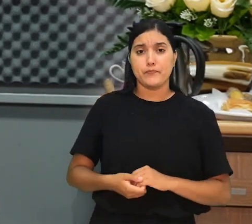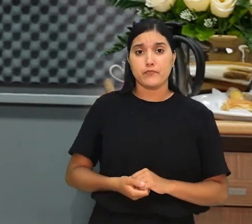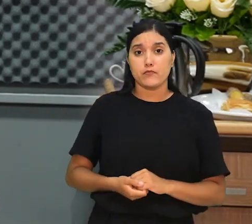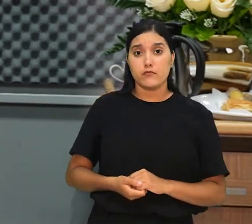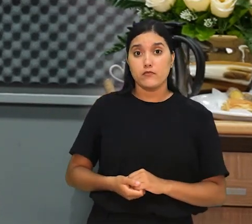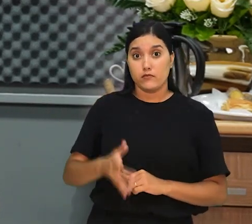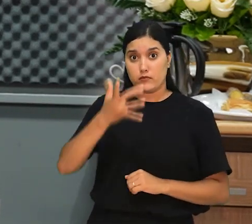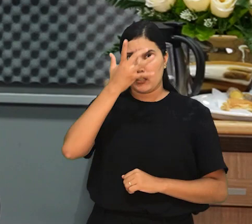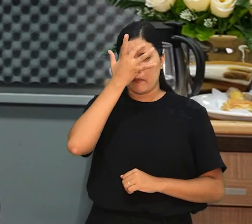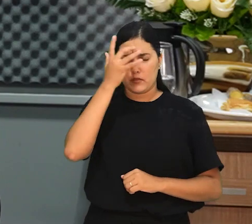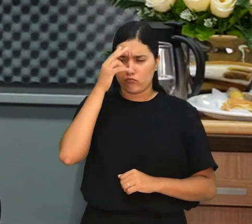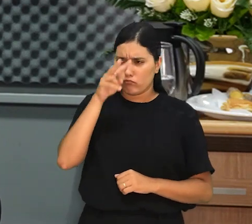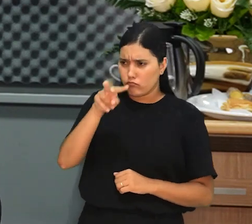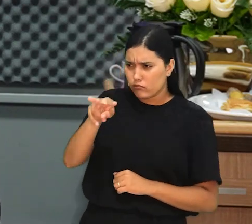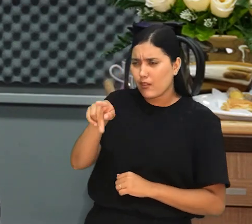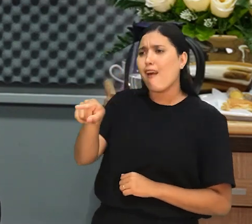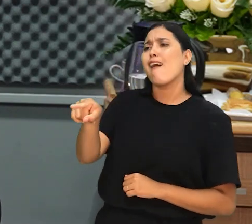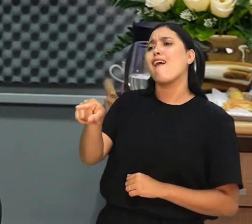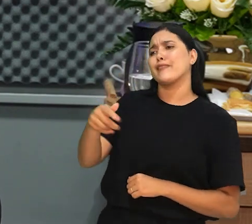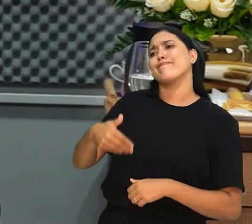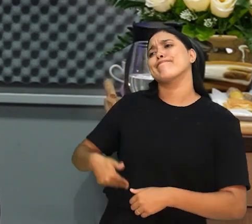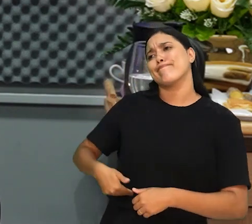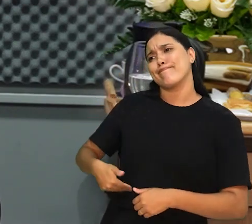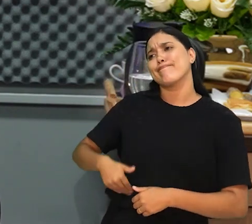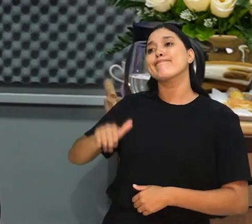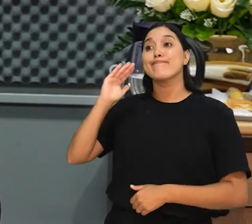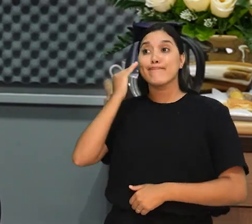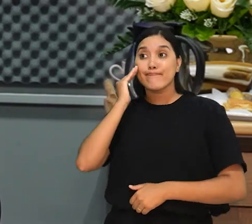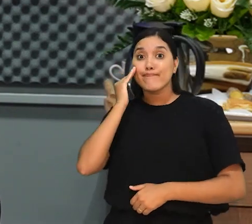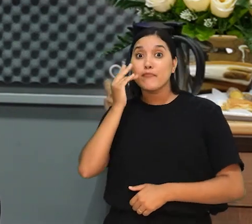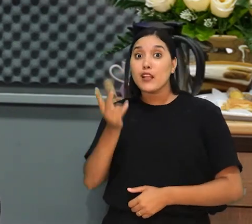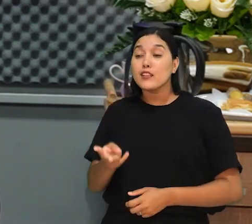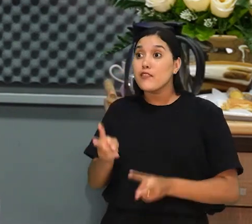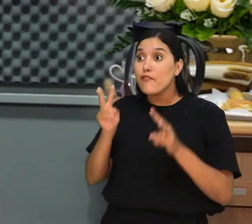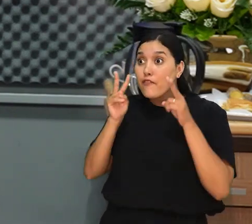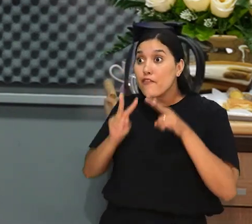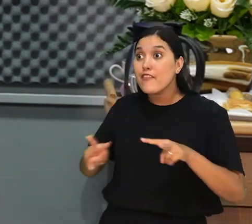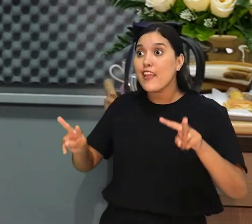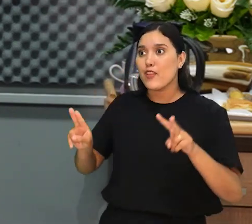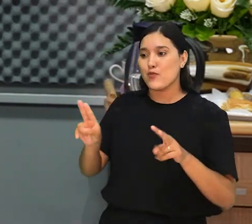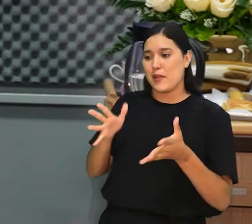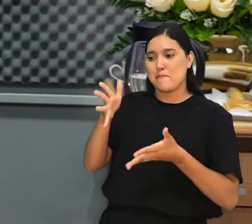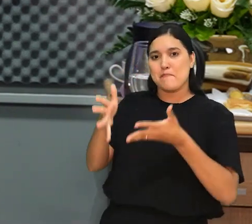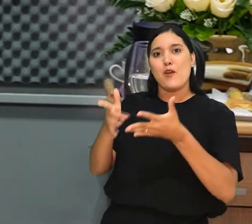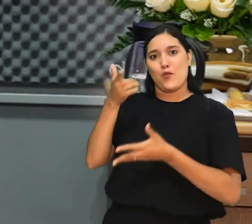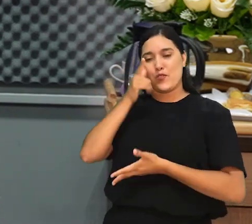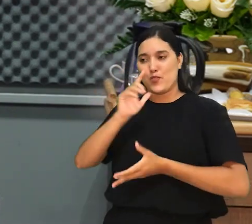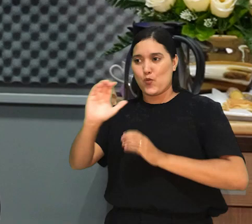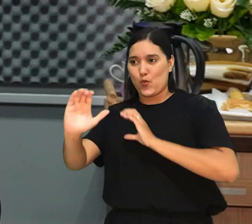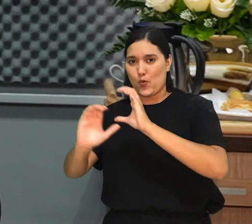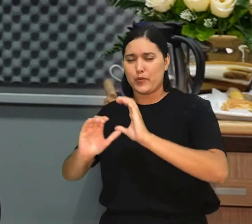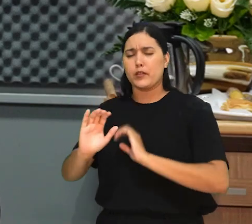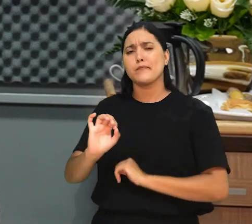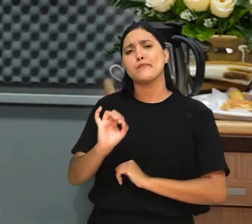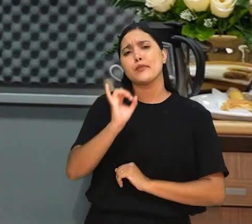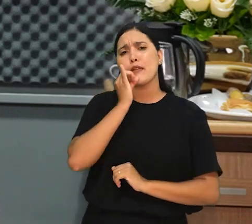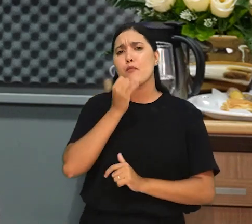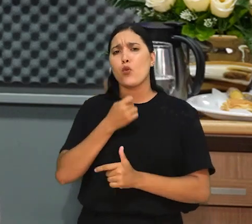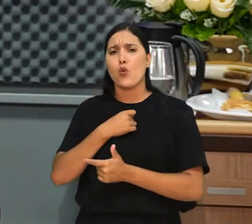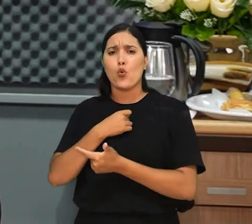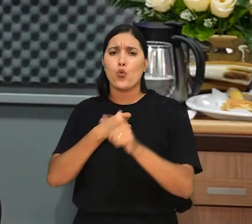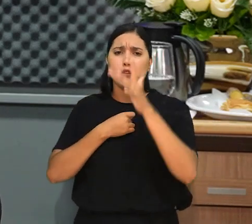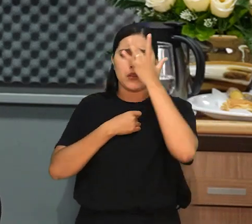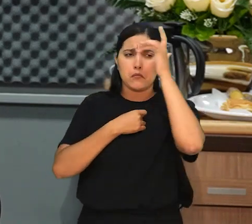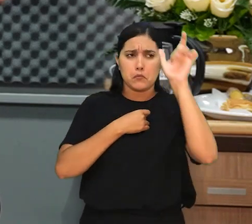se sabe Libras, ela vai entender, ela vai ouvir com o quê? Com as mãos. Mas se, por exemplo, se aquela outra pessoa que